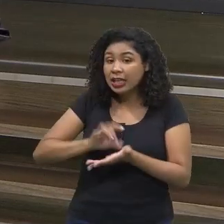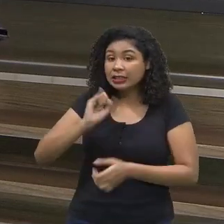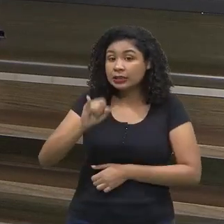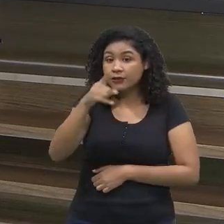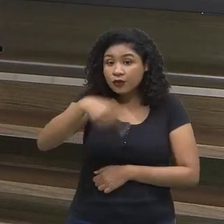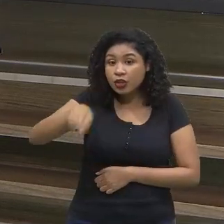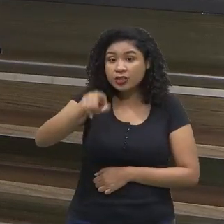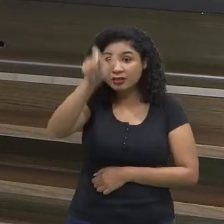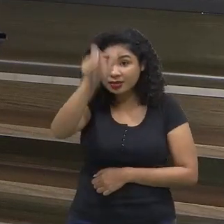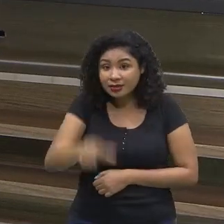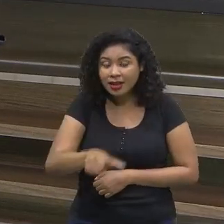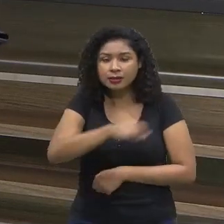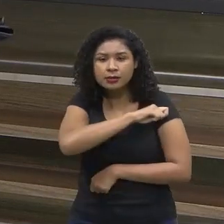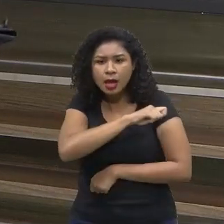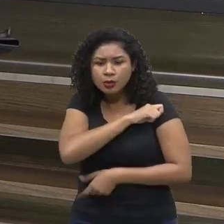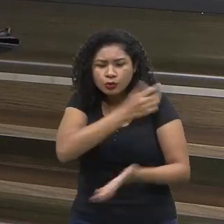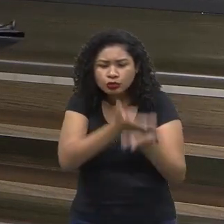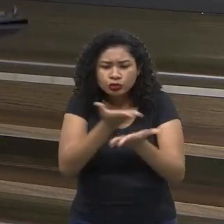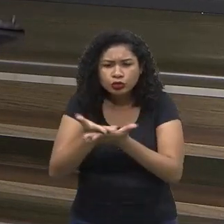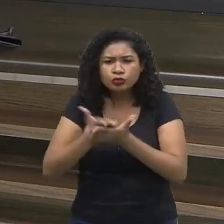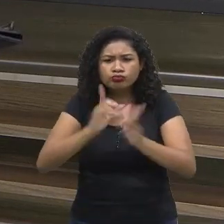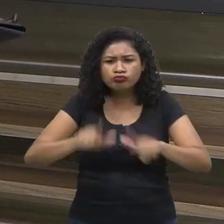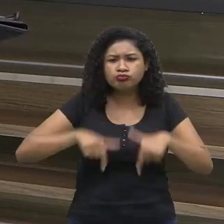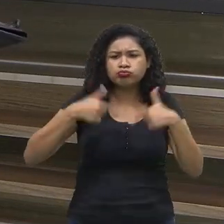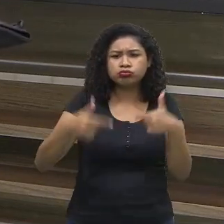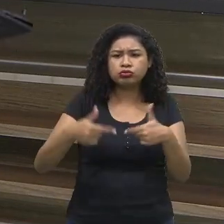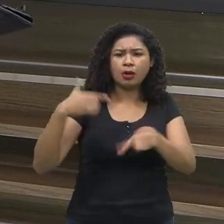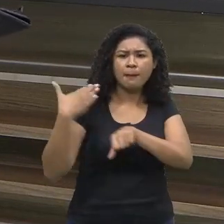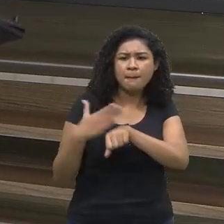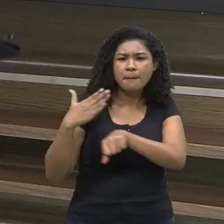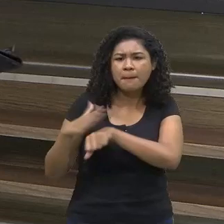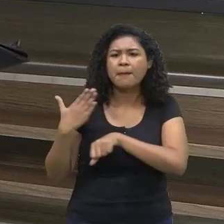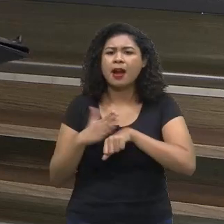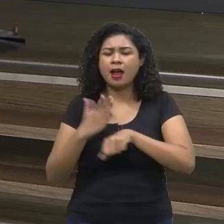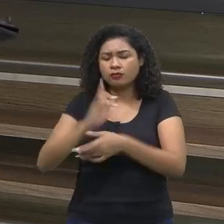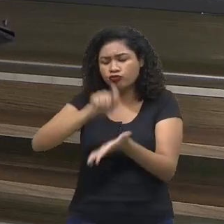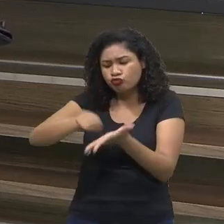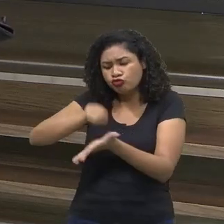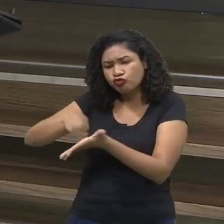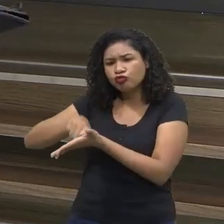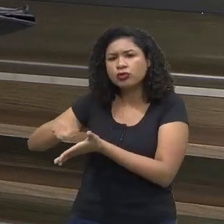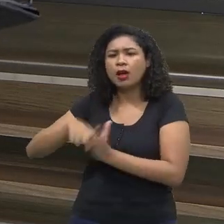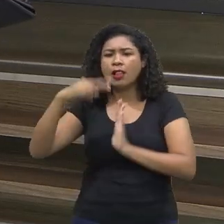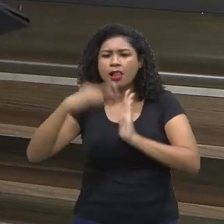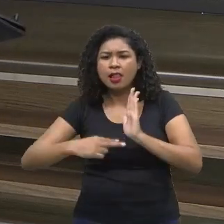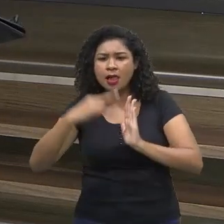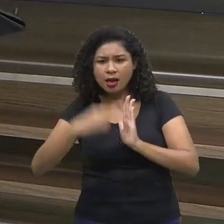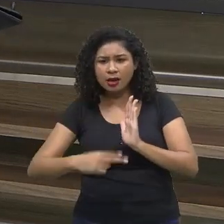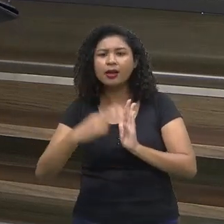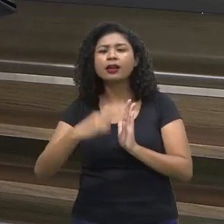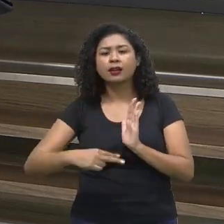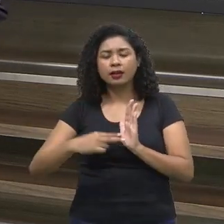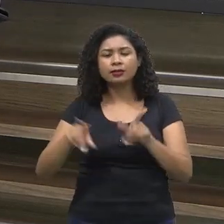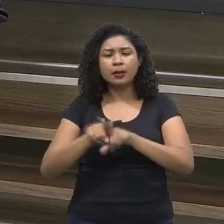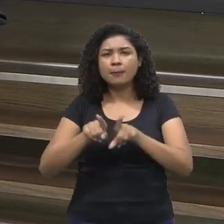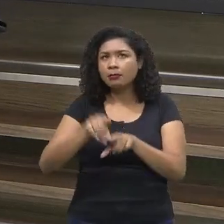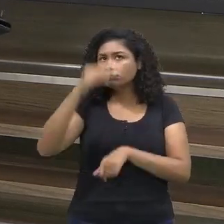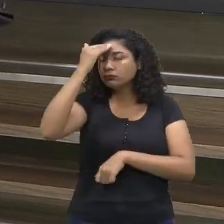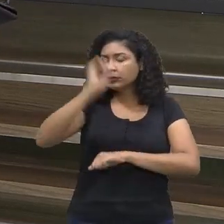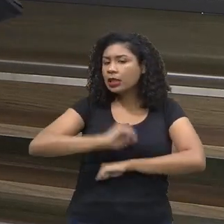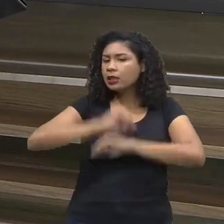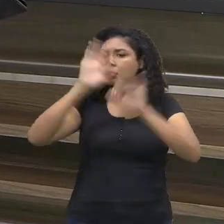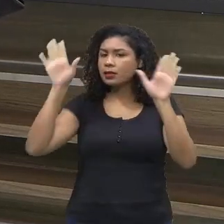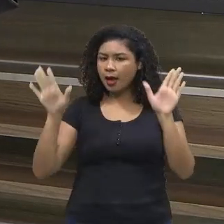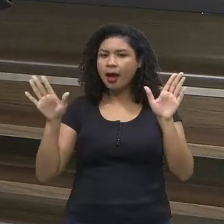sujeito, um estudante ativo. Você tem que praticar com os seus sentidos, escrever, ler, né, compreender,